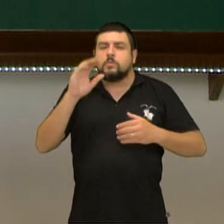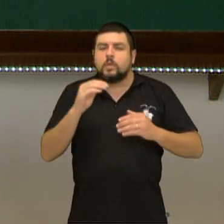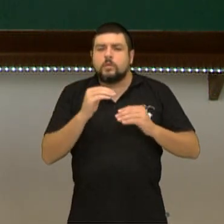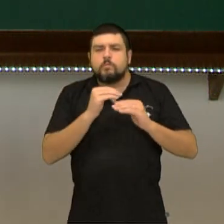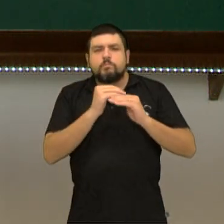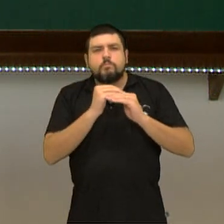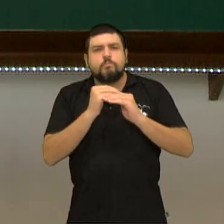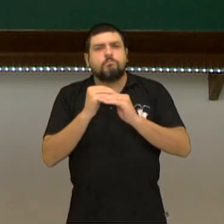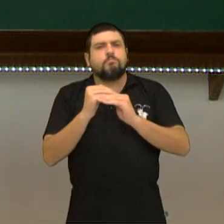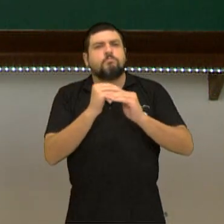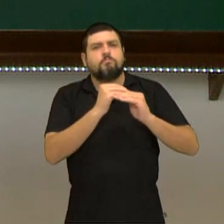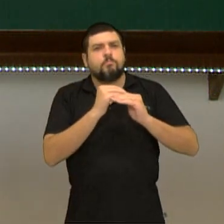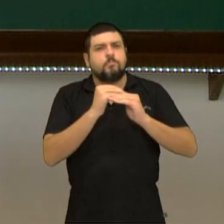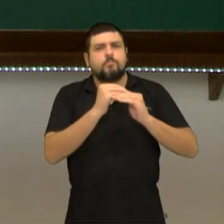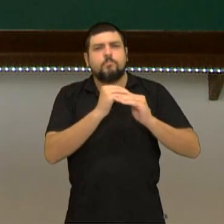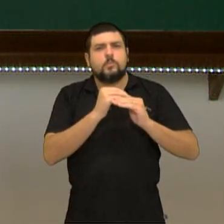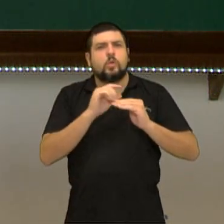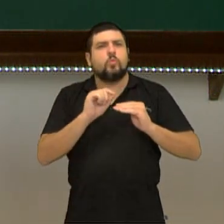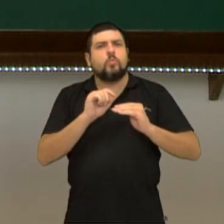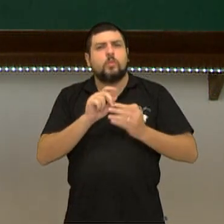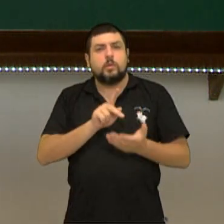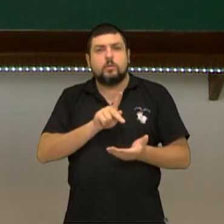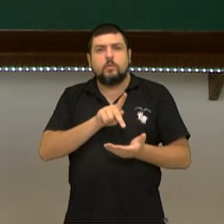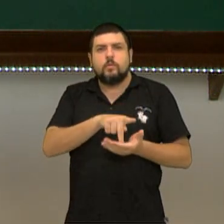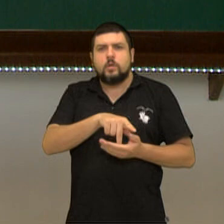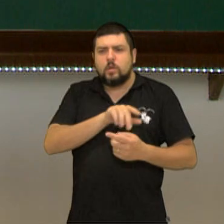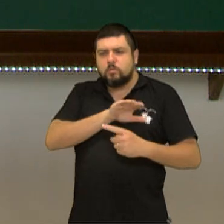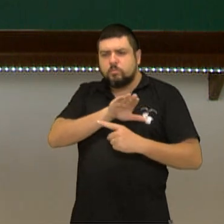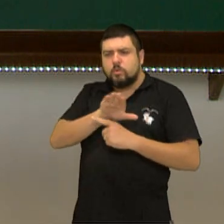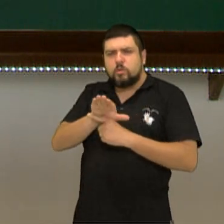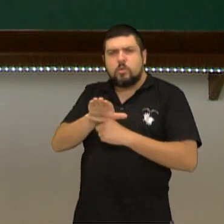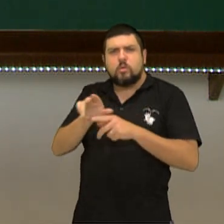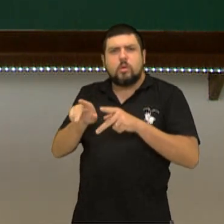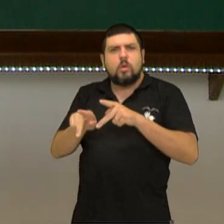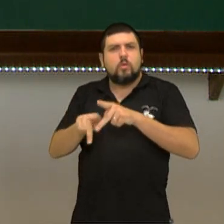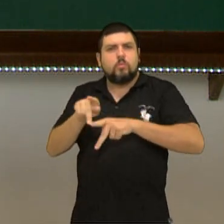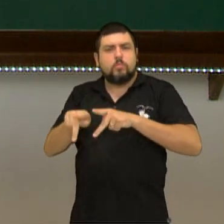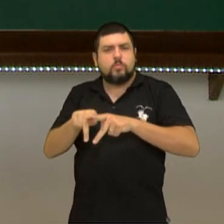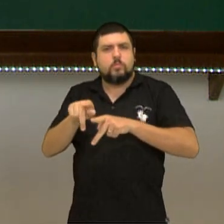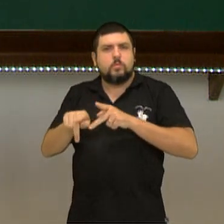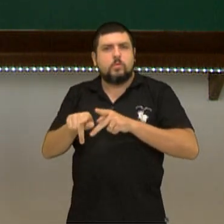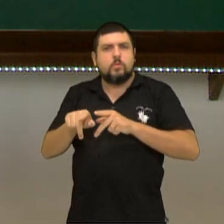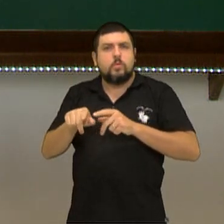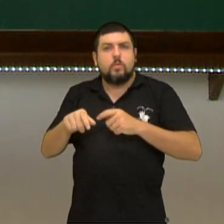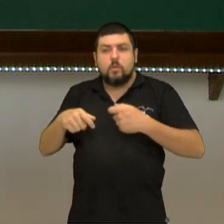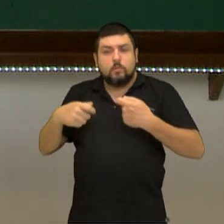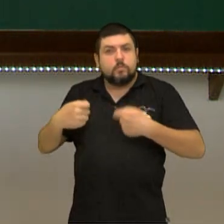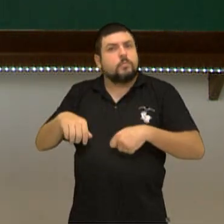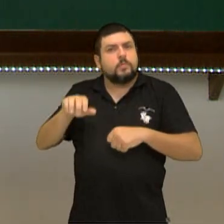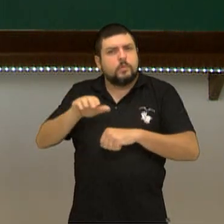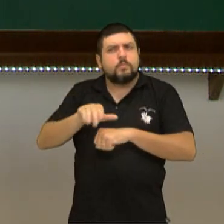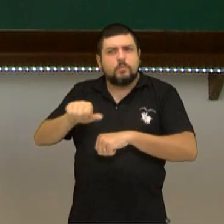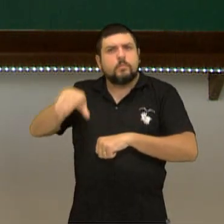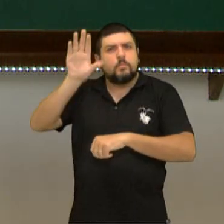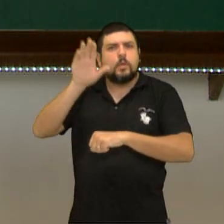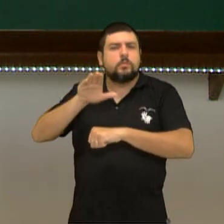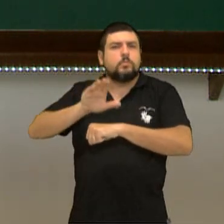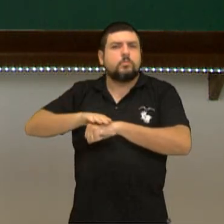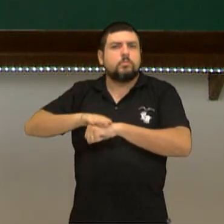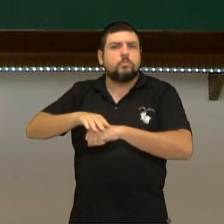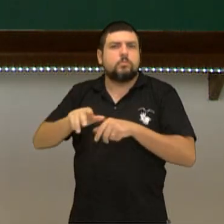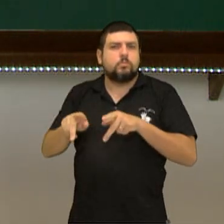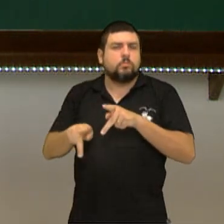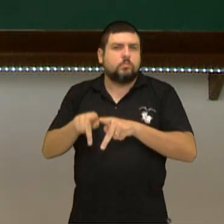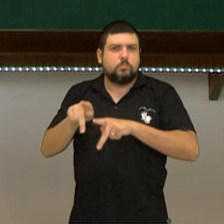das escolhas e das decisões serem tomadas por aqueles que estão ali diretamente ou participativamente em relação ao